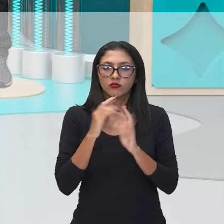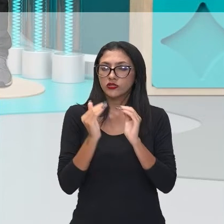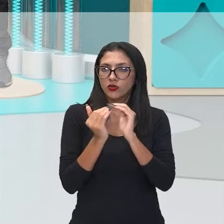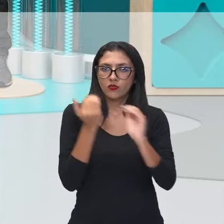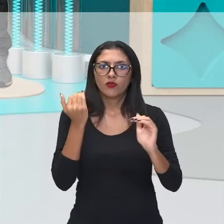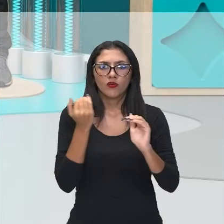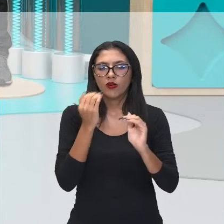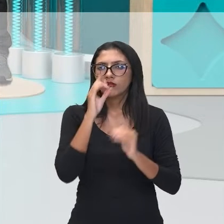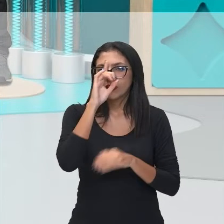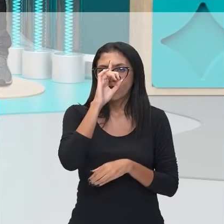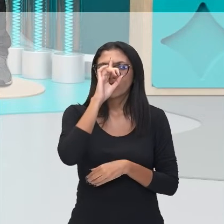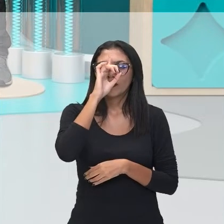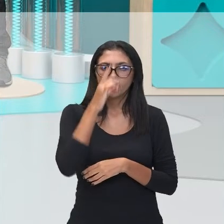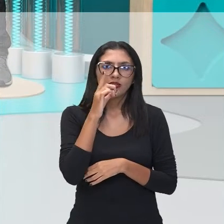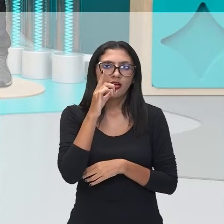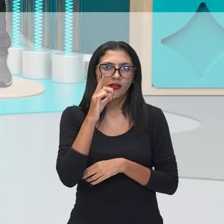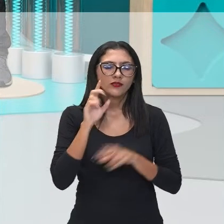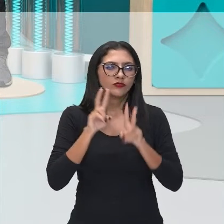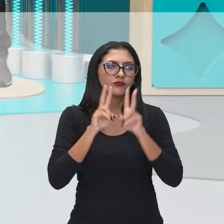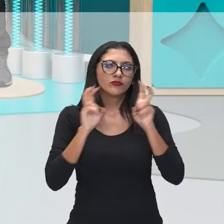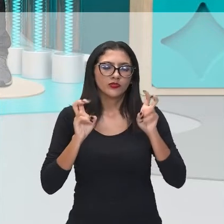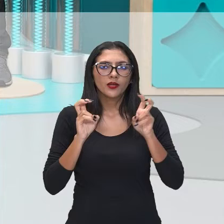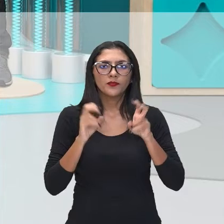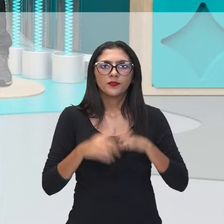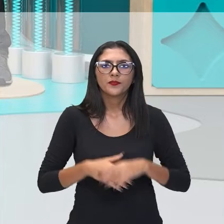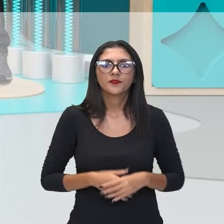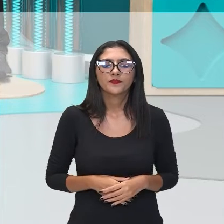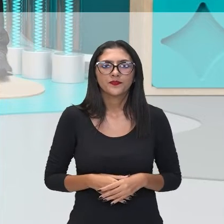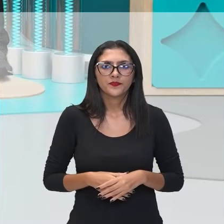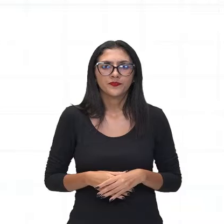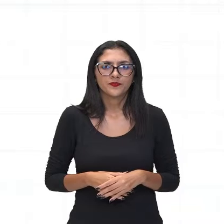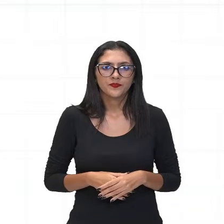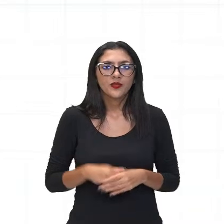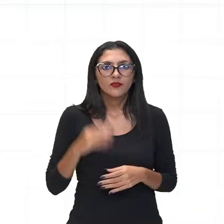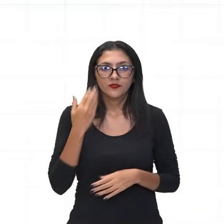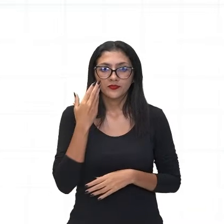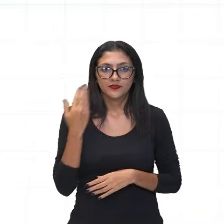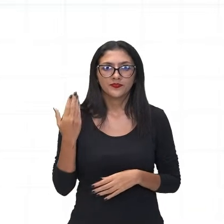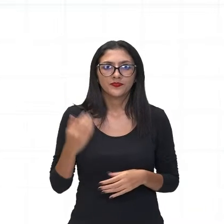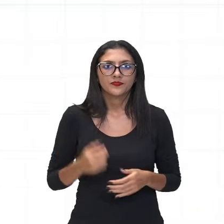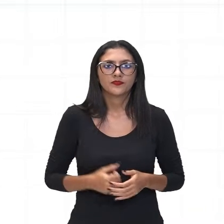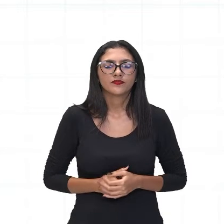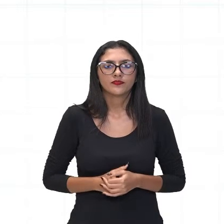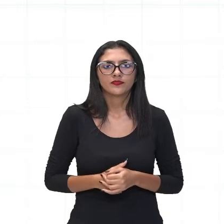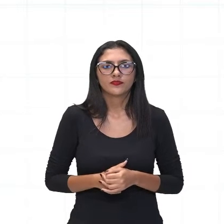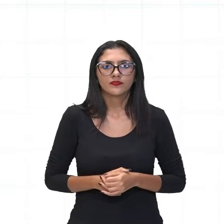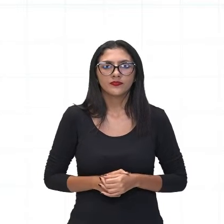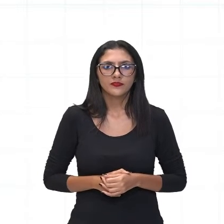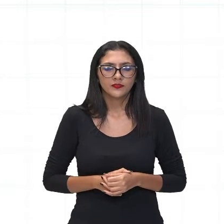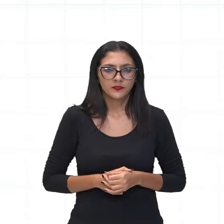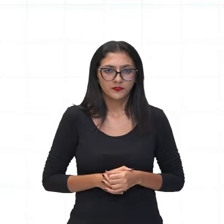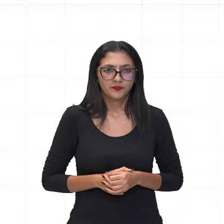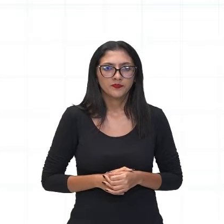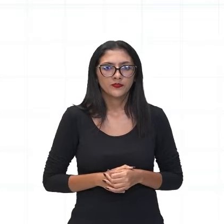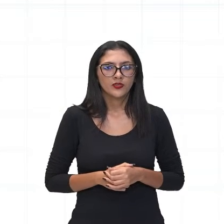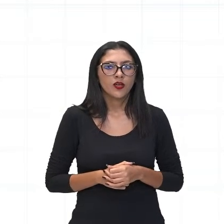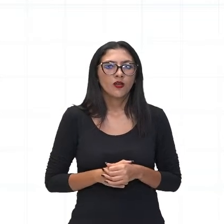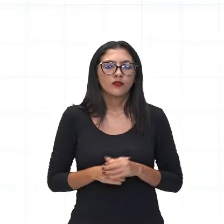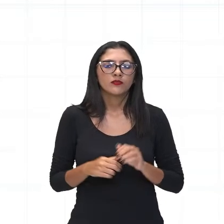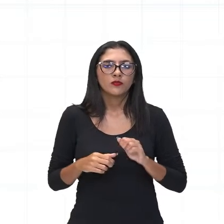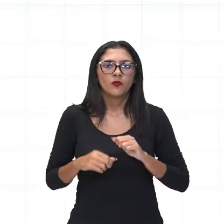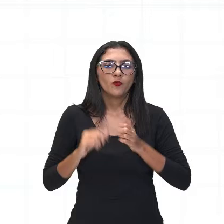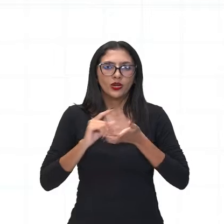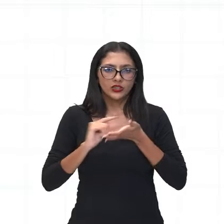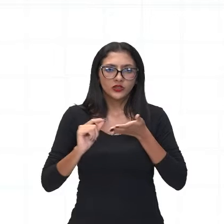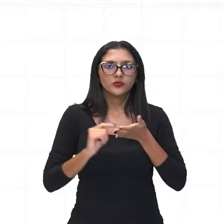refutação contrário à redução da maioridade penal. Colocando aí para vocês. Olha só. Artigo. Redução